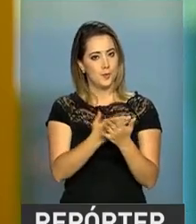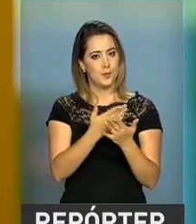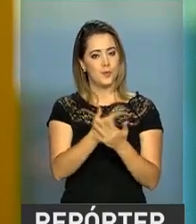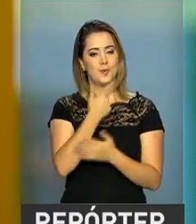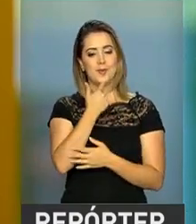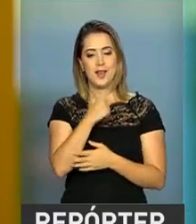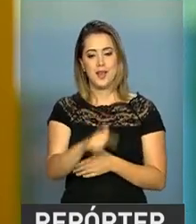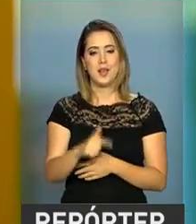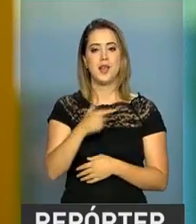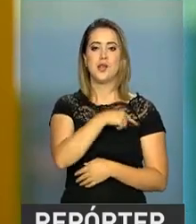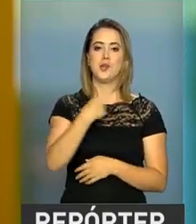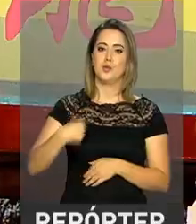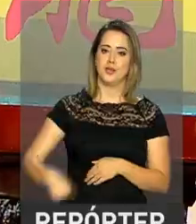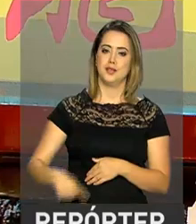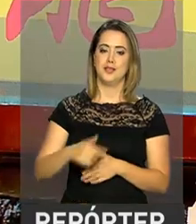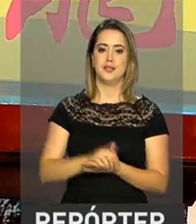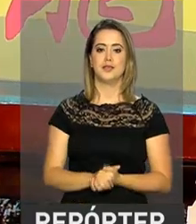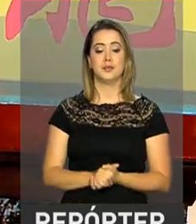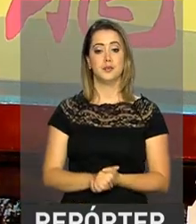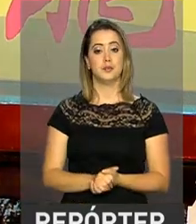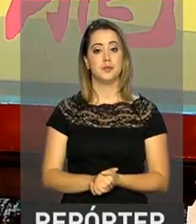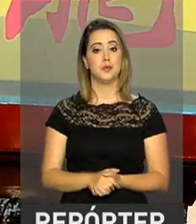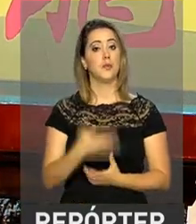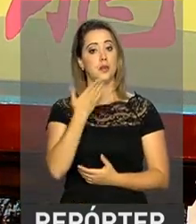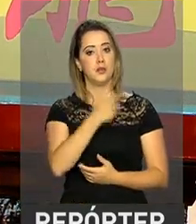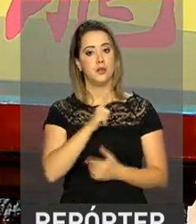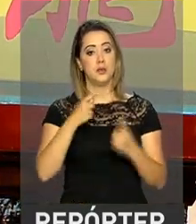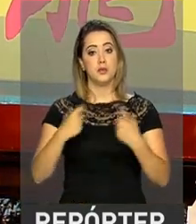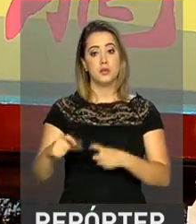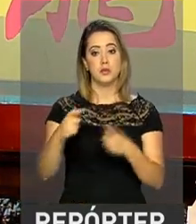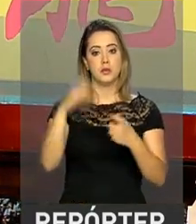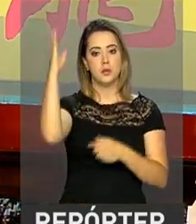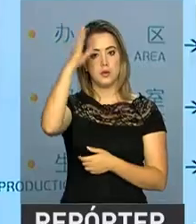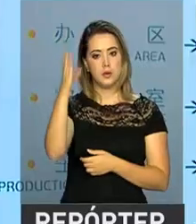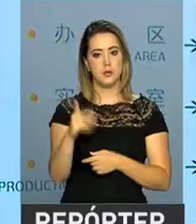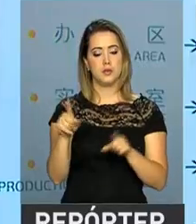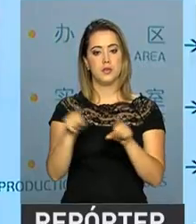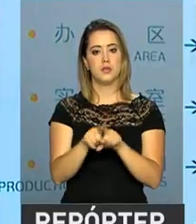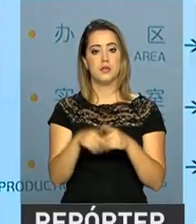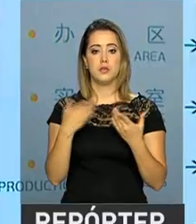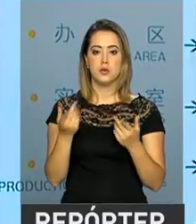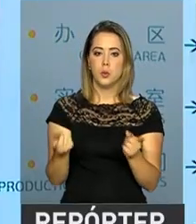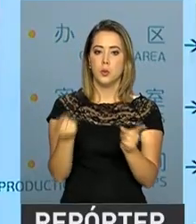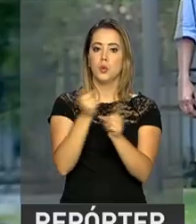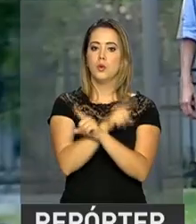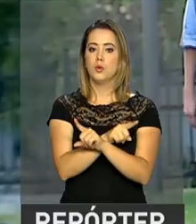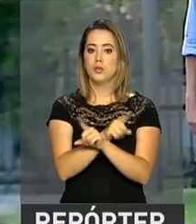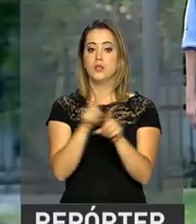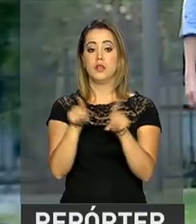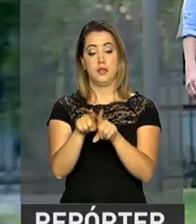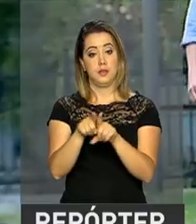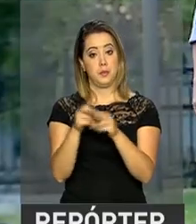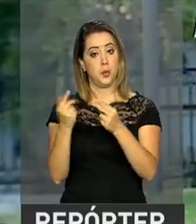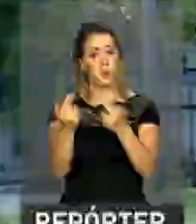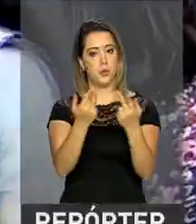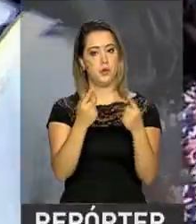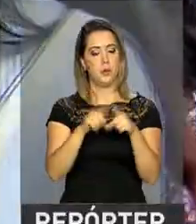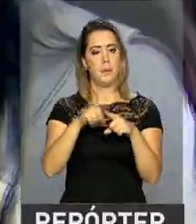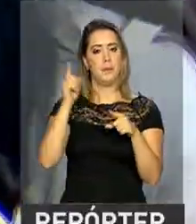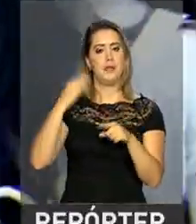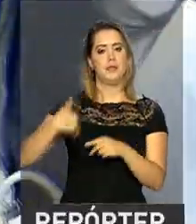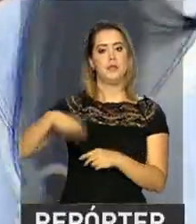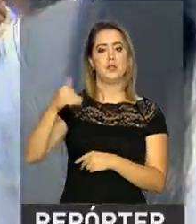língua chinesa, né, o mandarim. Se a China tem espaço no Brasil, o contrário também acontece. Mais